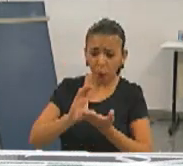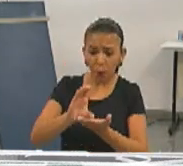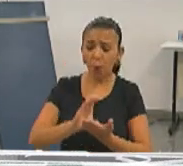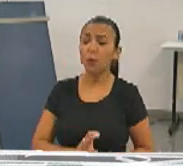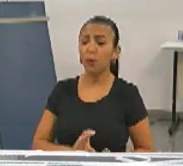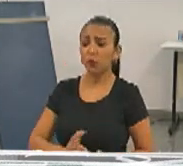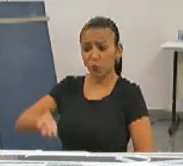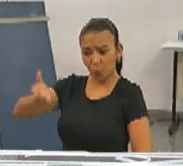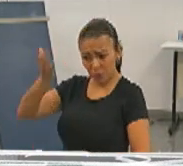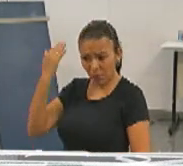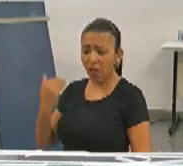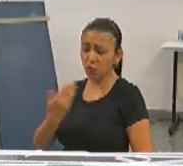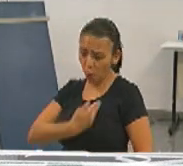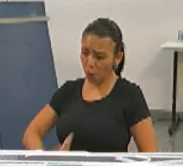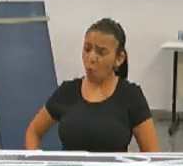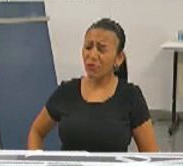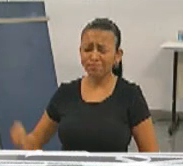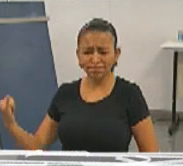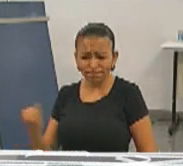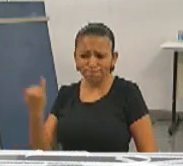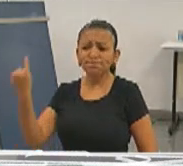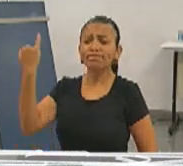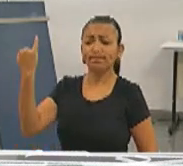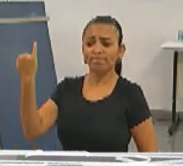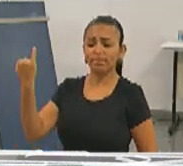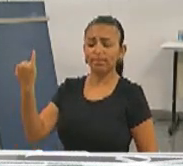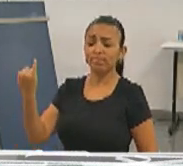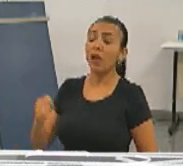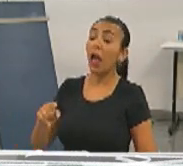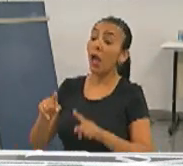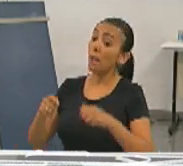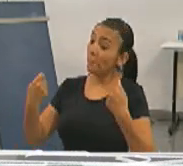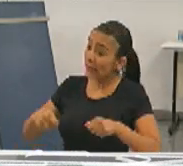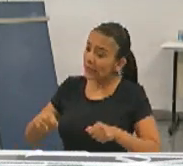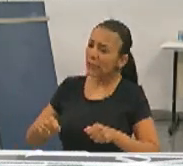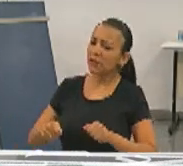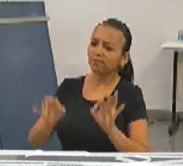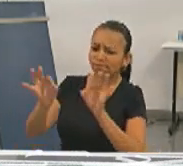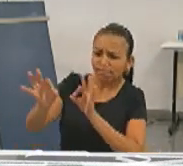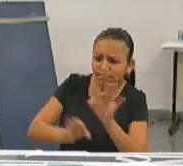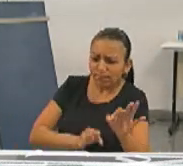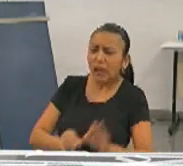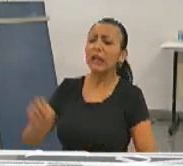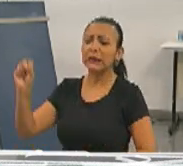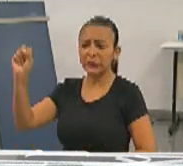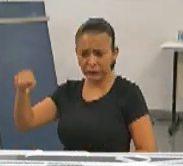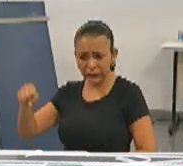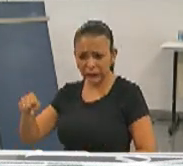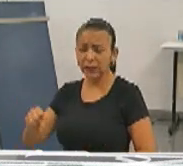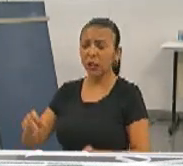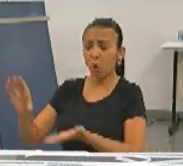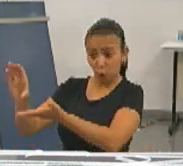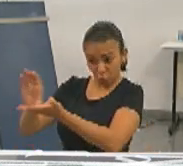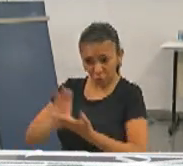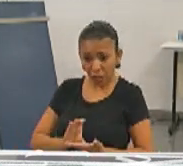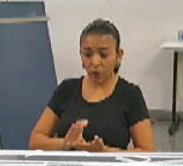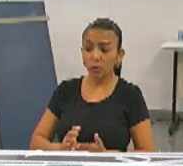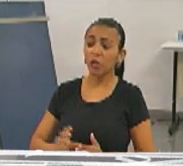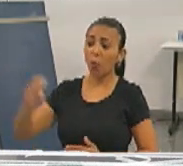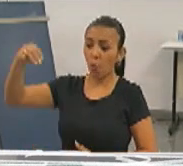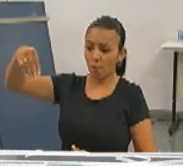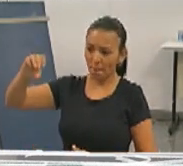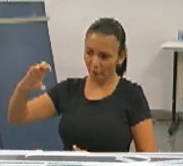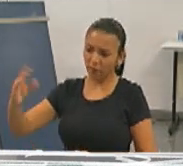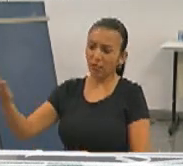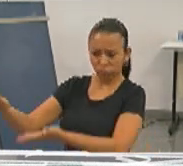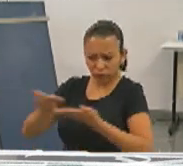do orçamento público é muito importante. E nós temos que fazer a defesa, sim, né, desses recursos que vêm do MEC, que vêm de outras